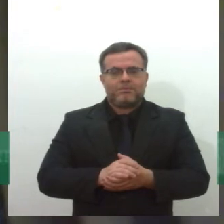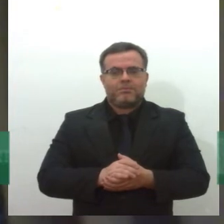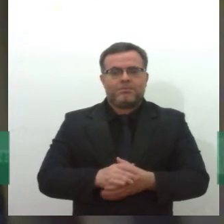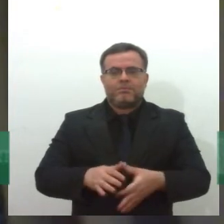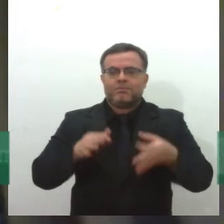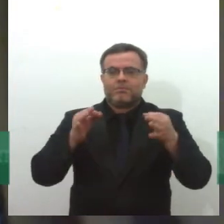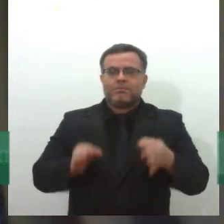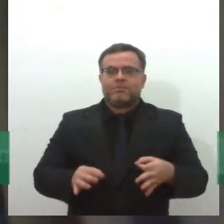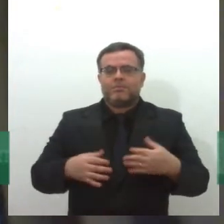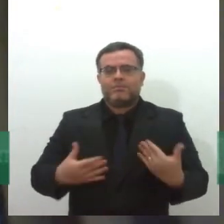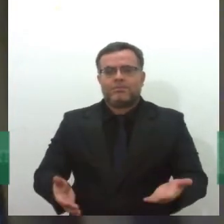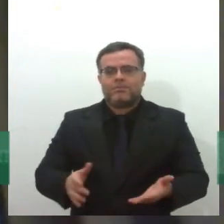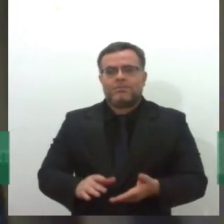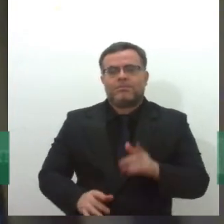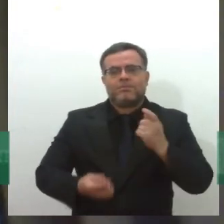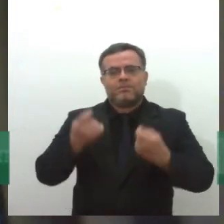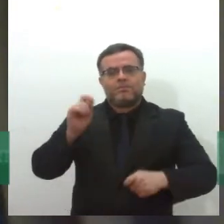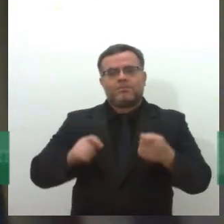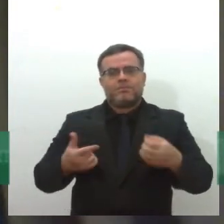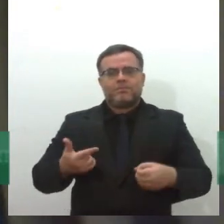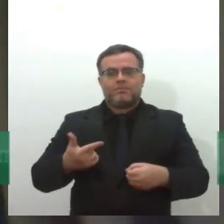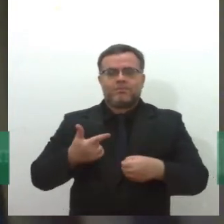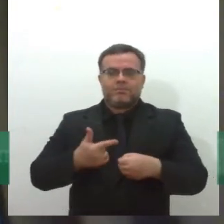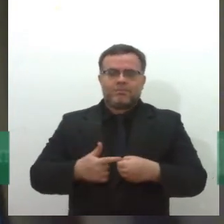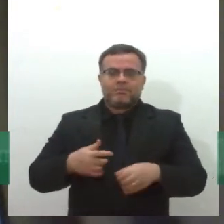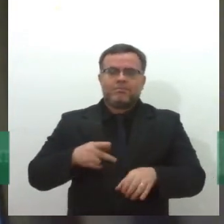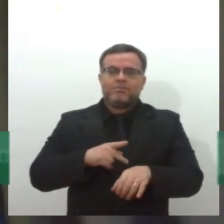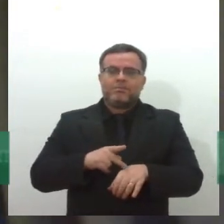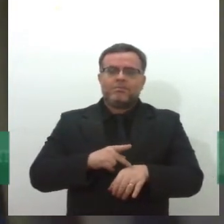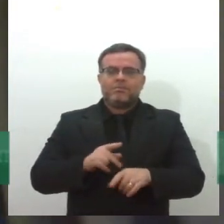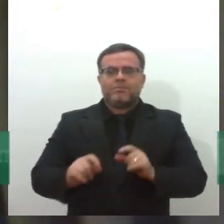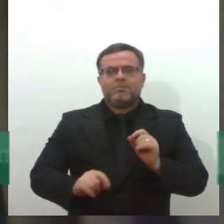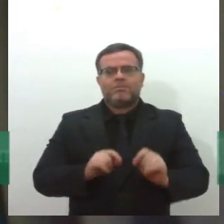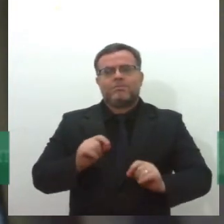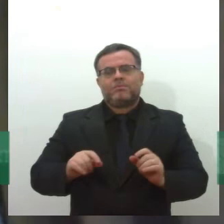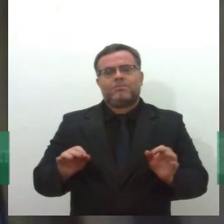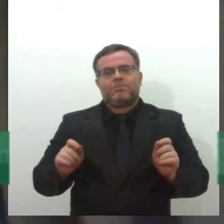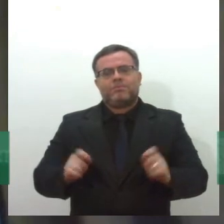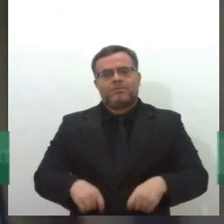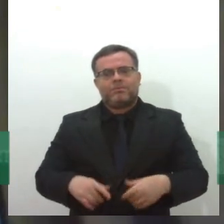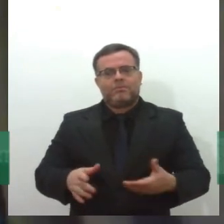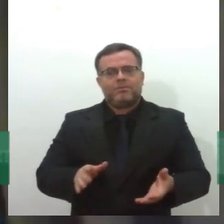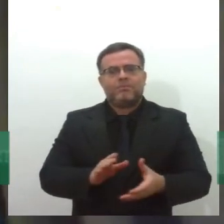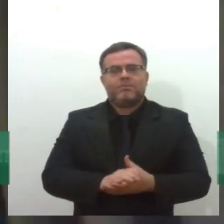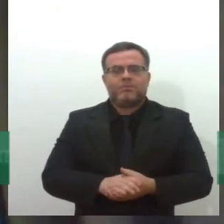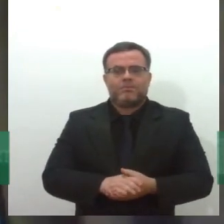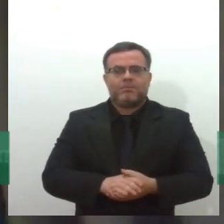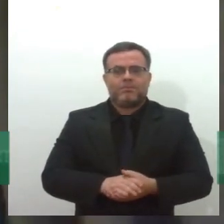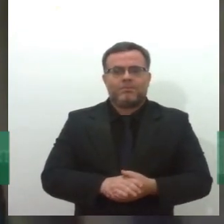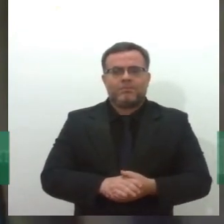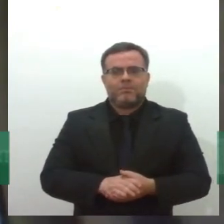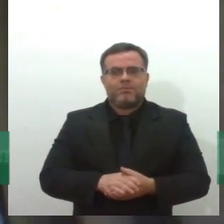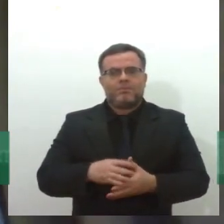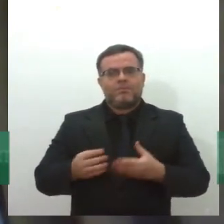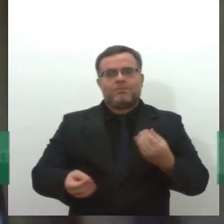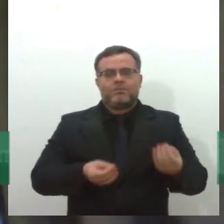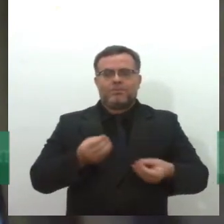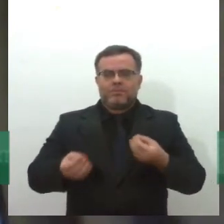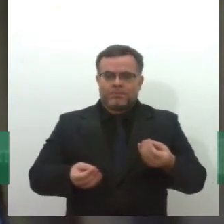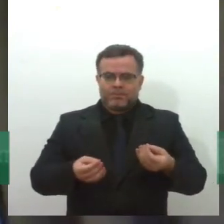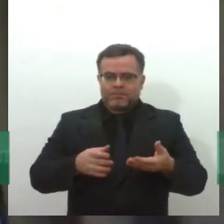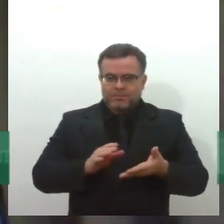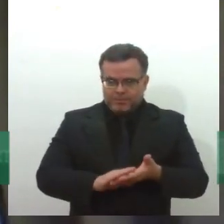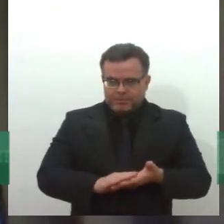petróleo, ela é baseada em preços internacionais. Então, qualquer tentativa, seja de interferir na Petrobras, seja via lei, via canetada,